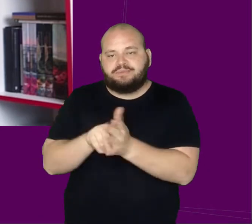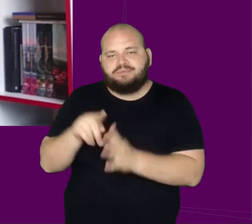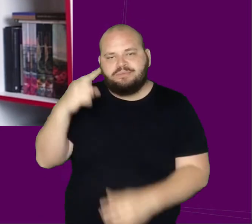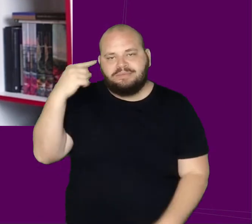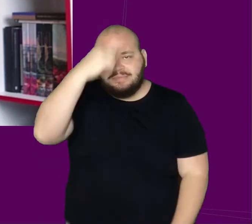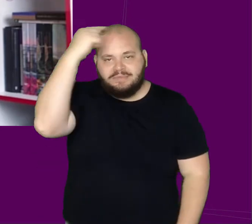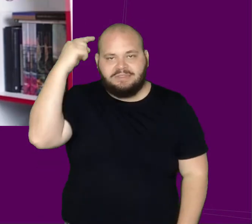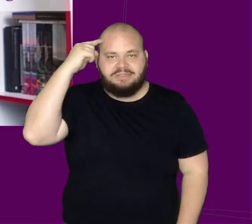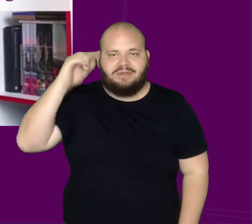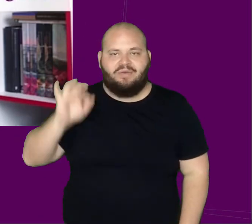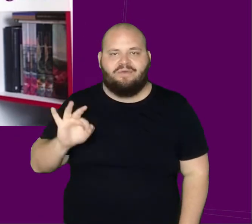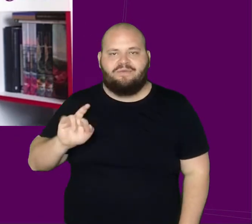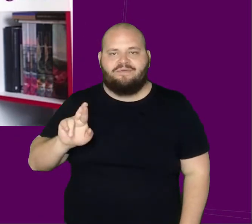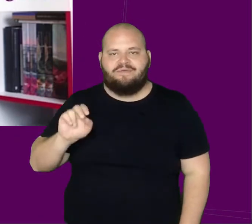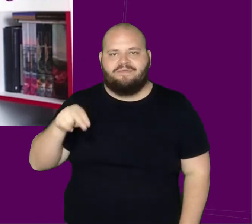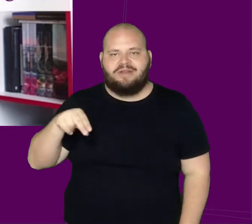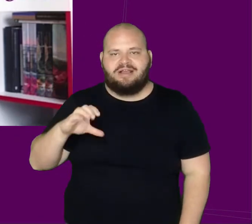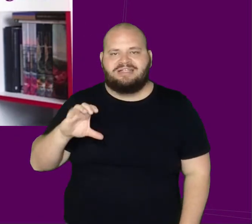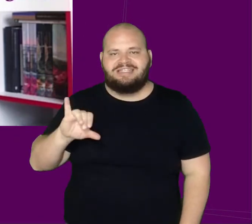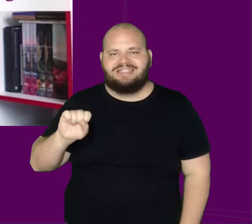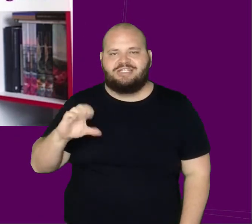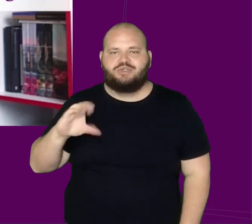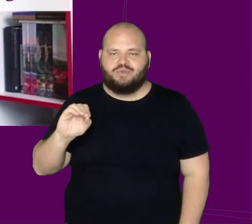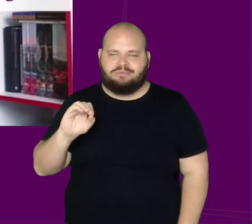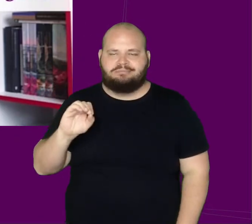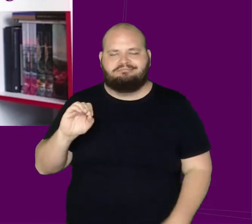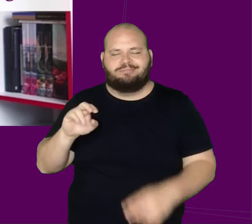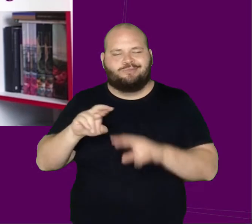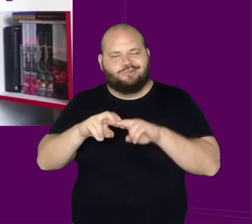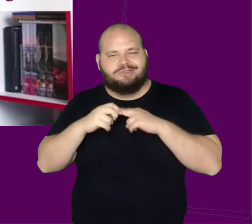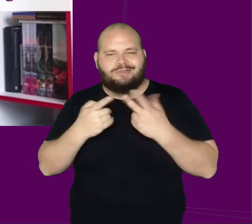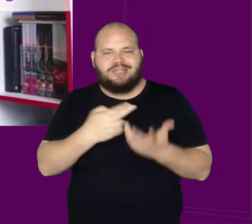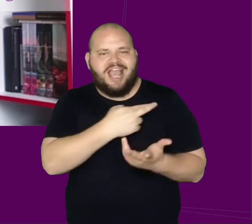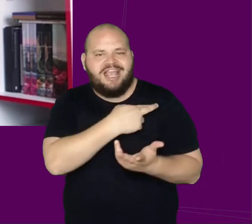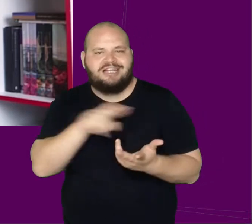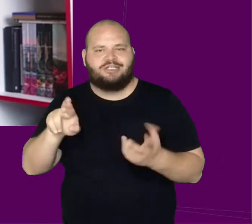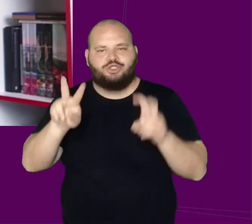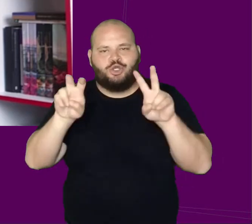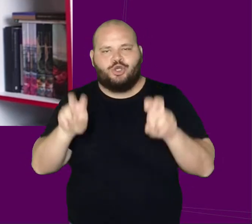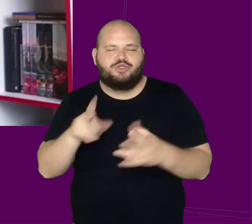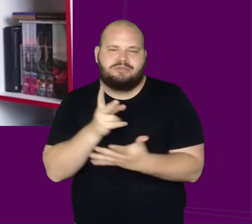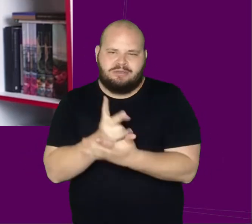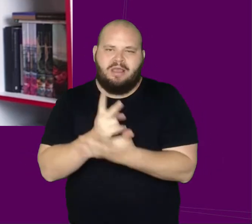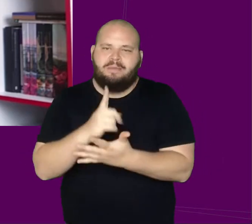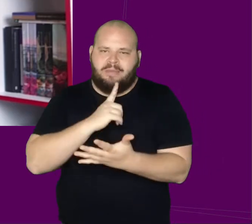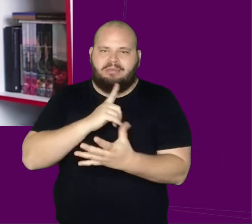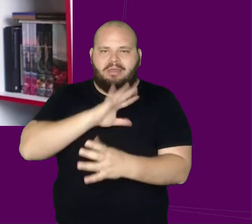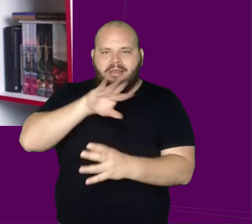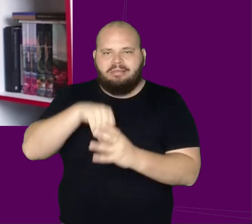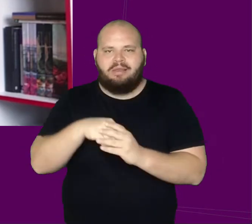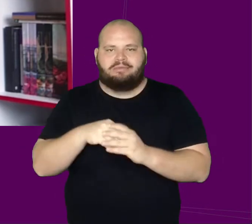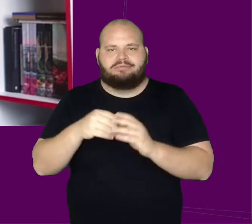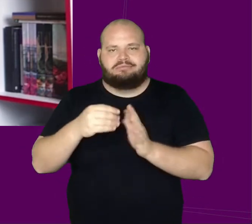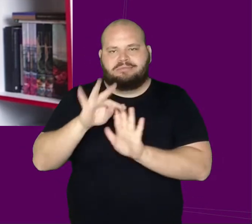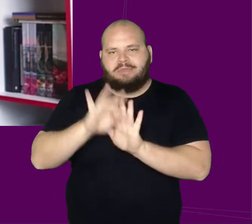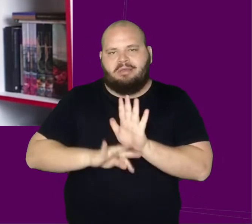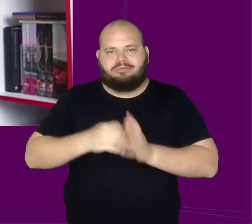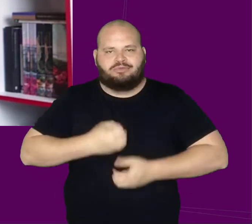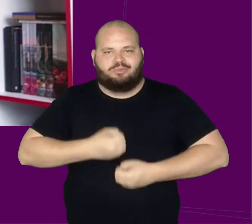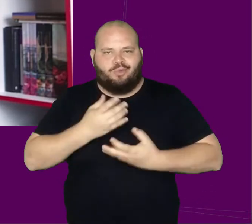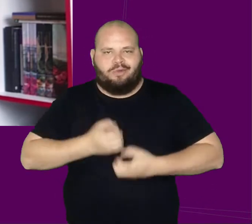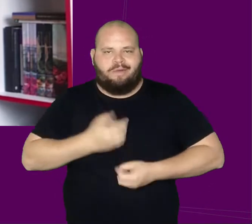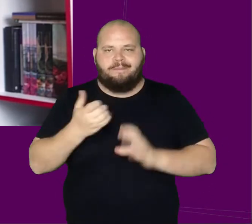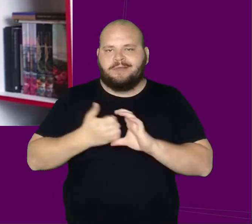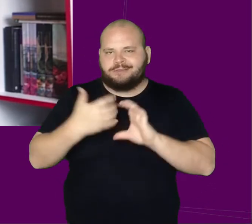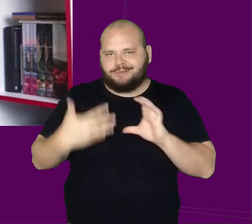Francisco. Então, esse tema religioso é uma coisa que vai fazer parte do texto dela, parte dos poemas, e vai ser